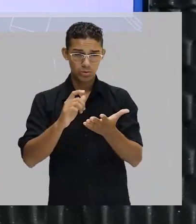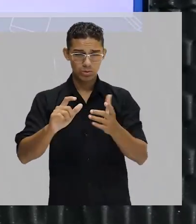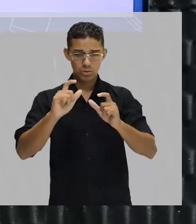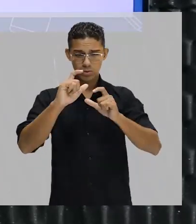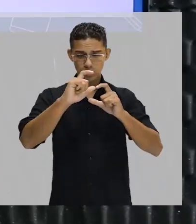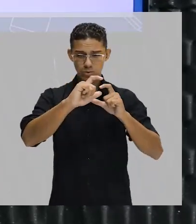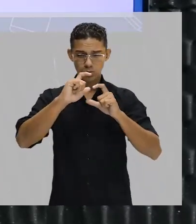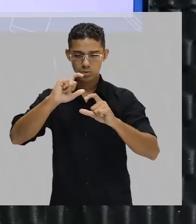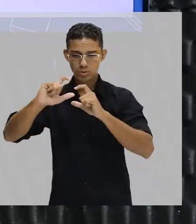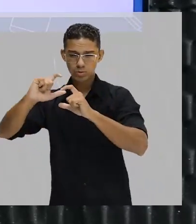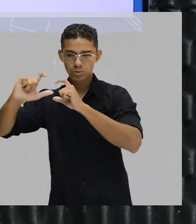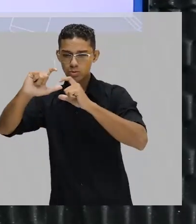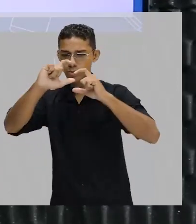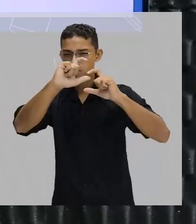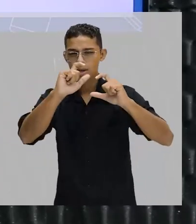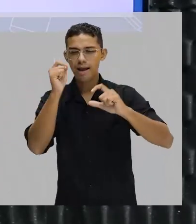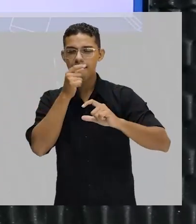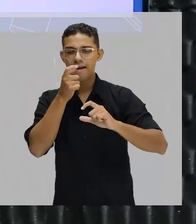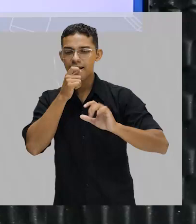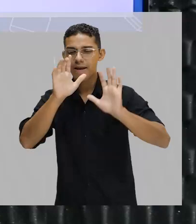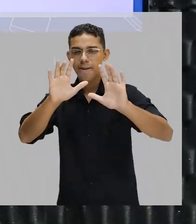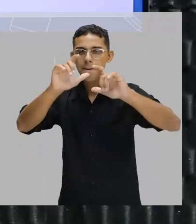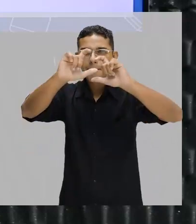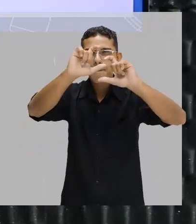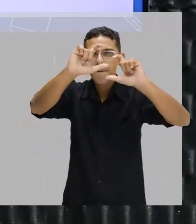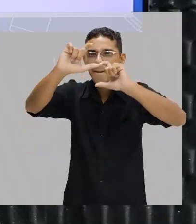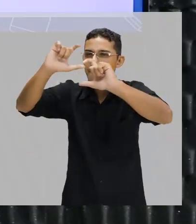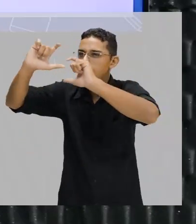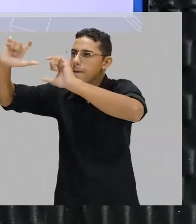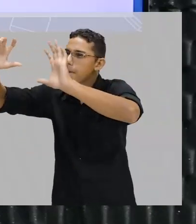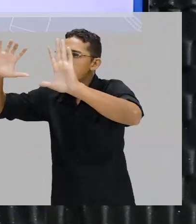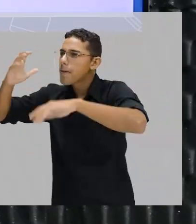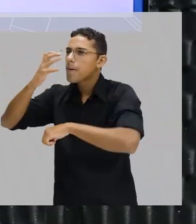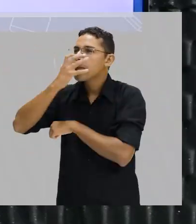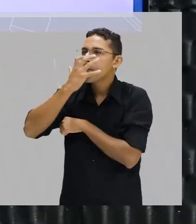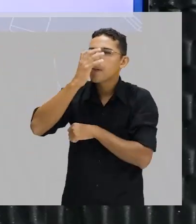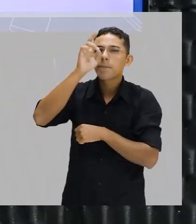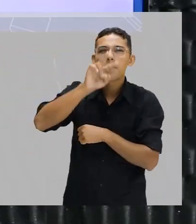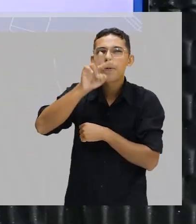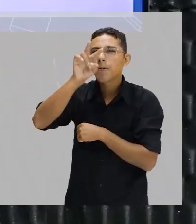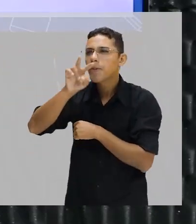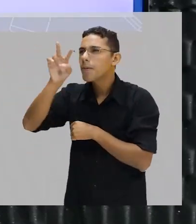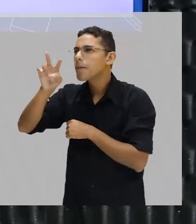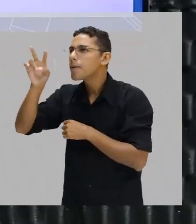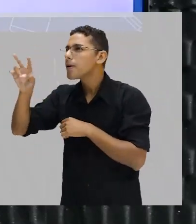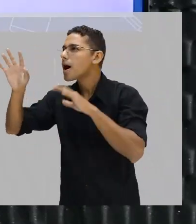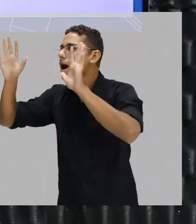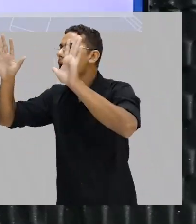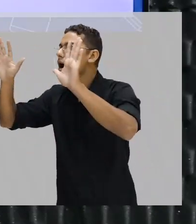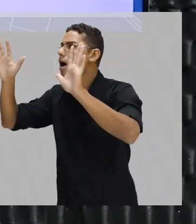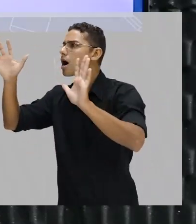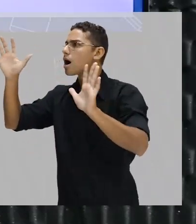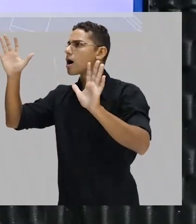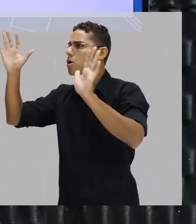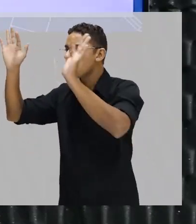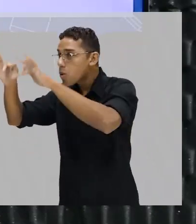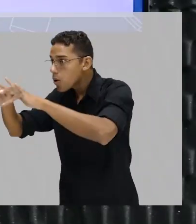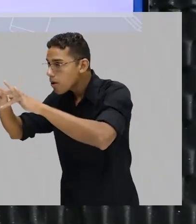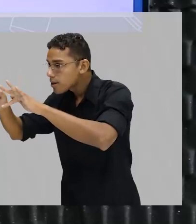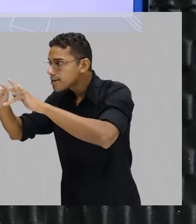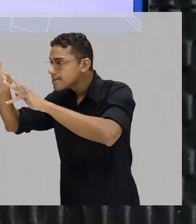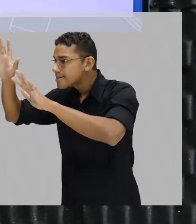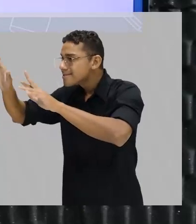está esperando um desfecho e vem outro, então tem aquela quebra de expectativa, né? Então gera